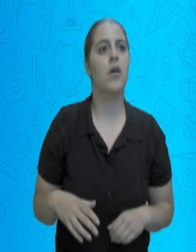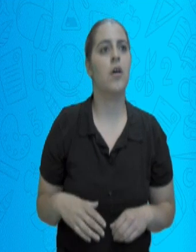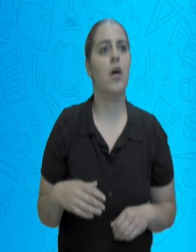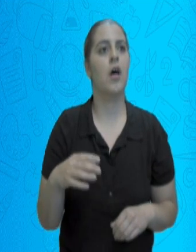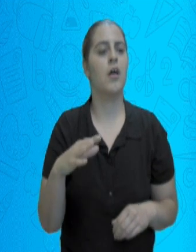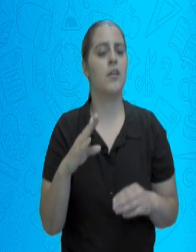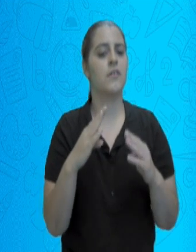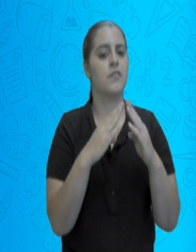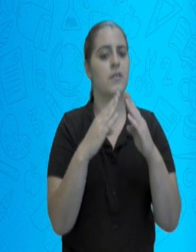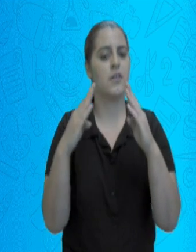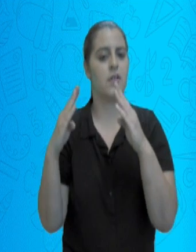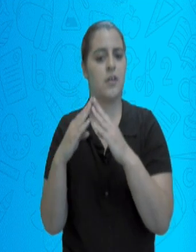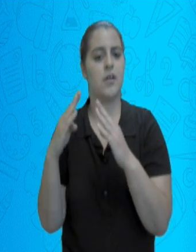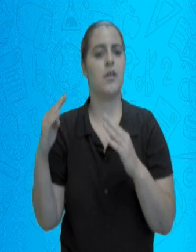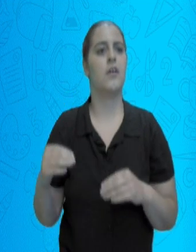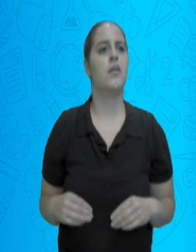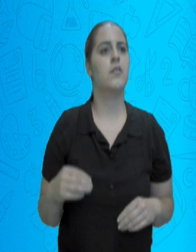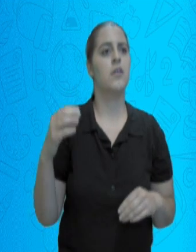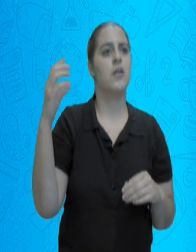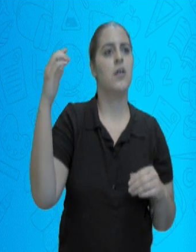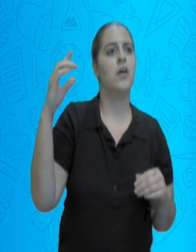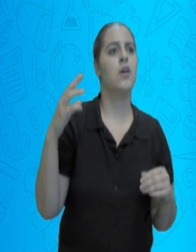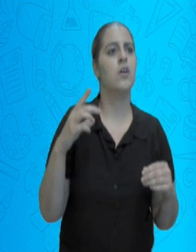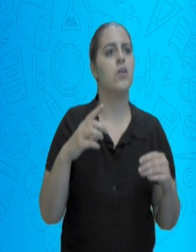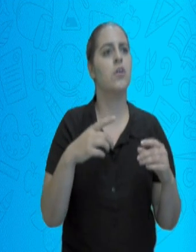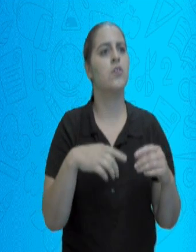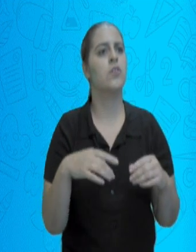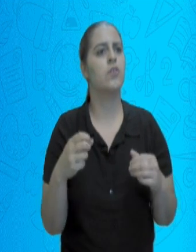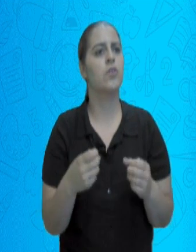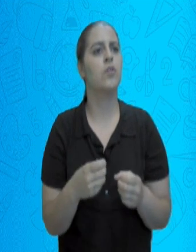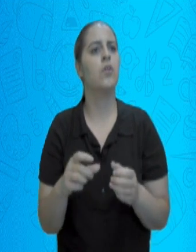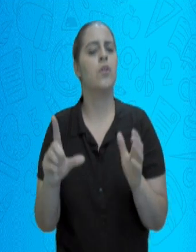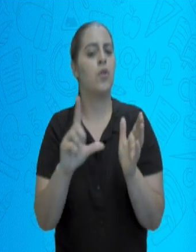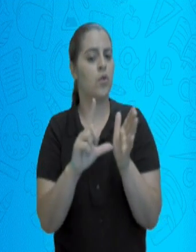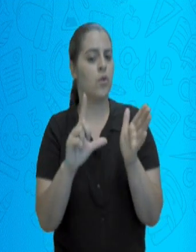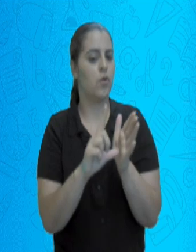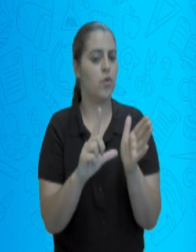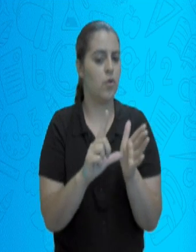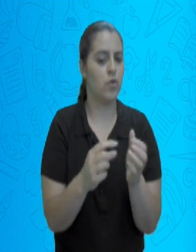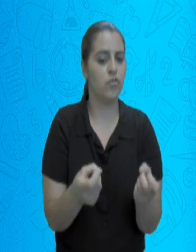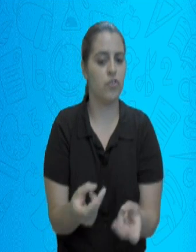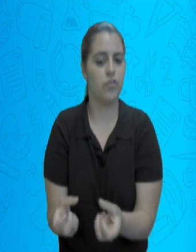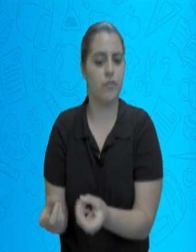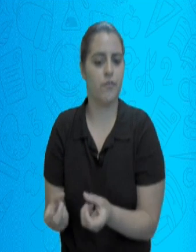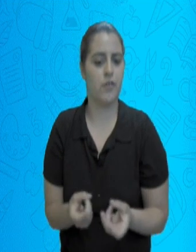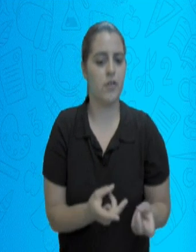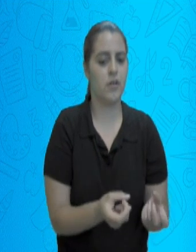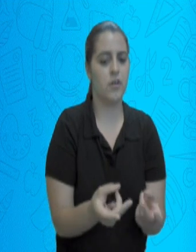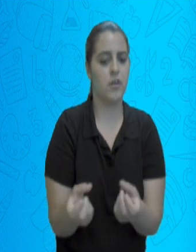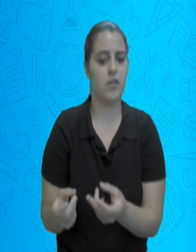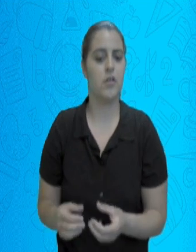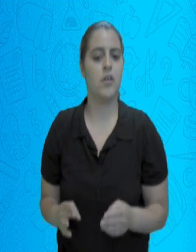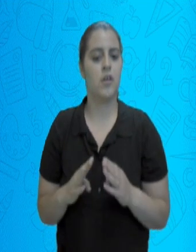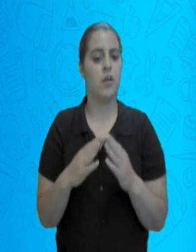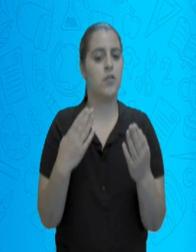As casas, as lojas comerciais, né, os comércios,